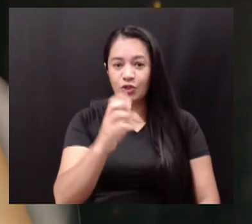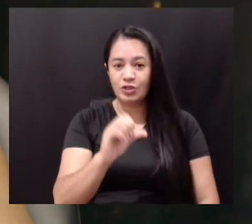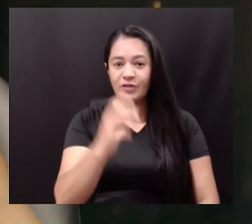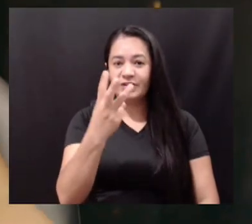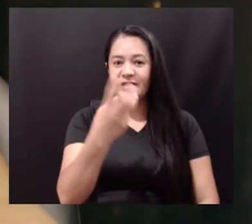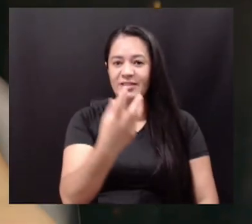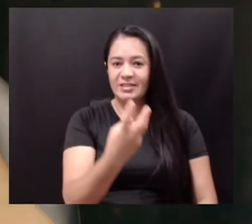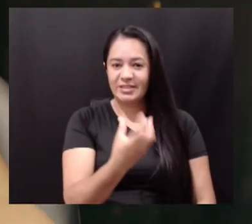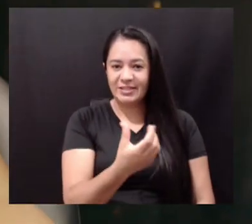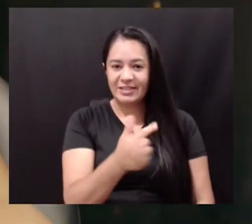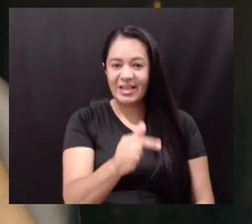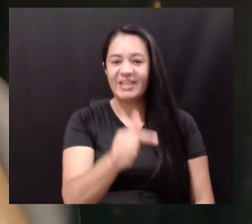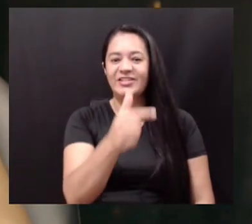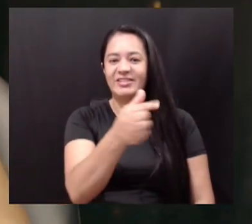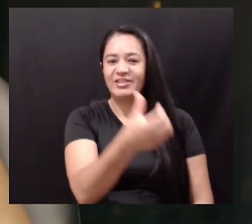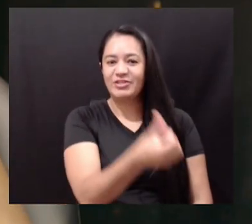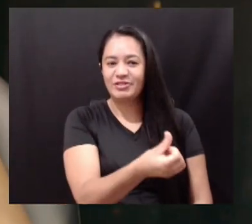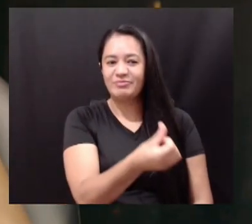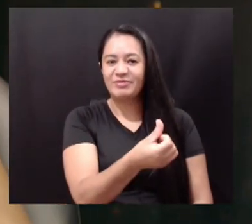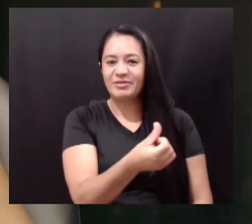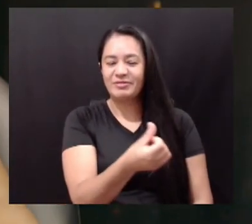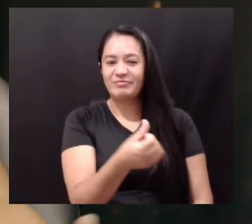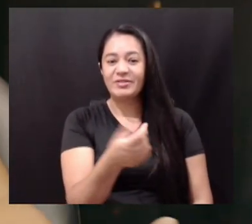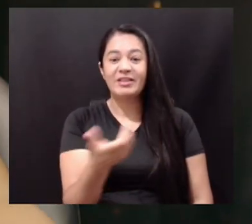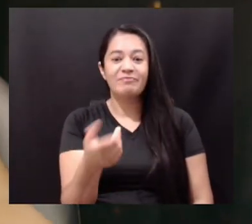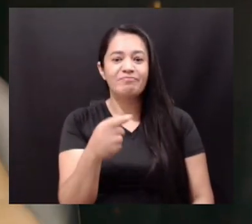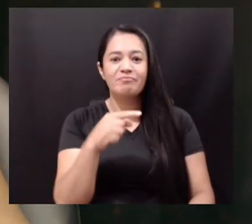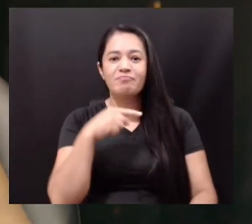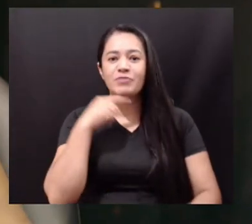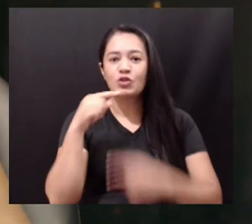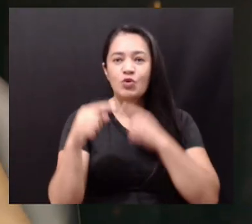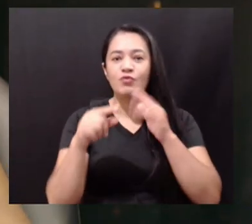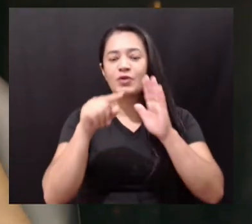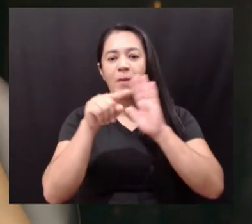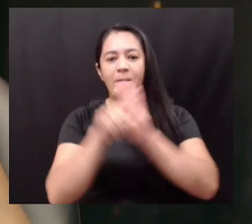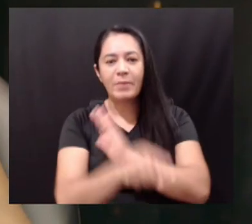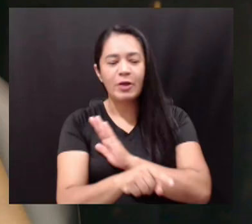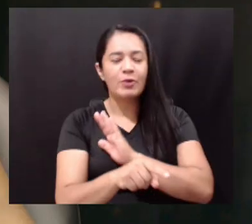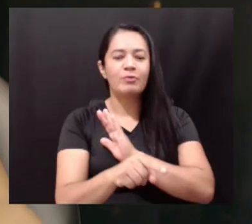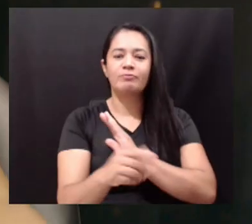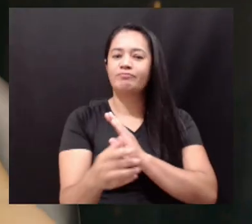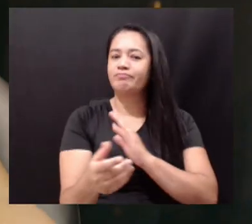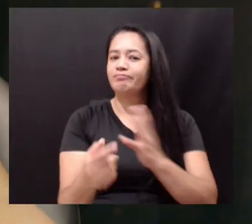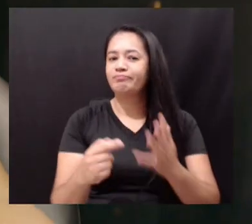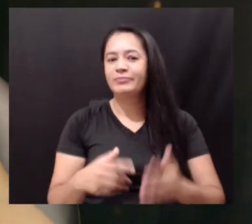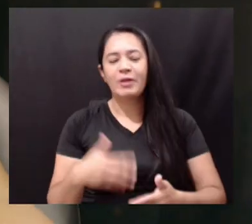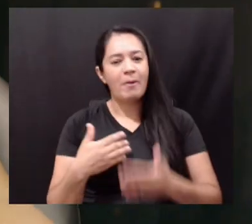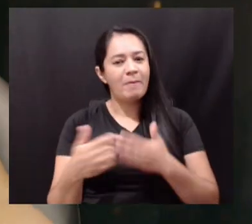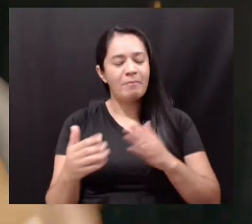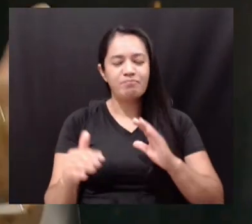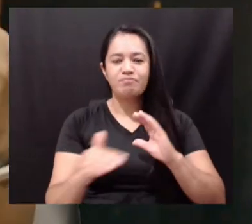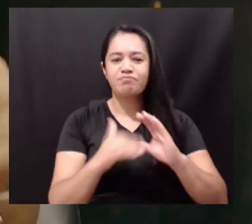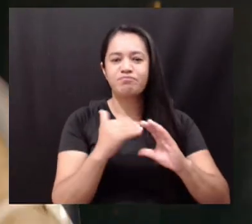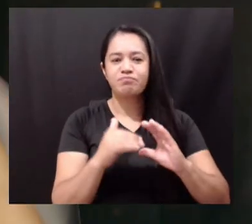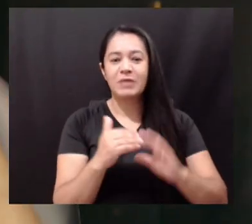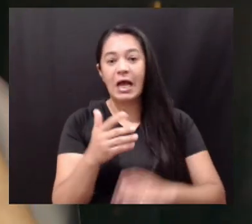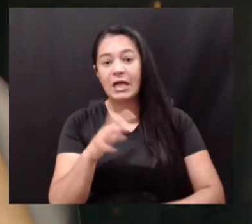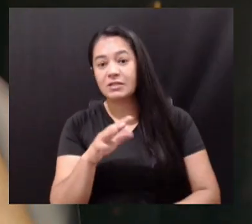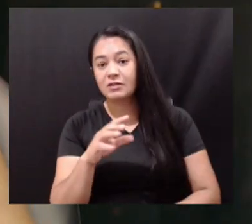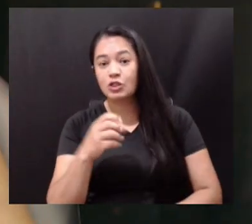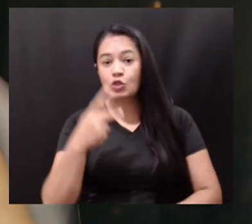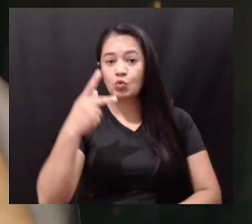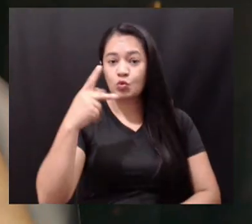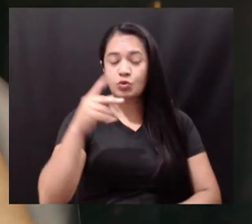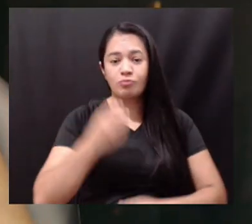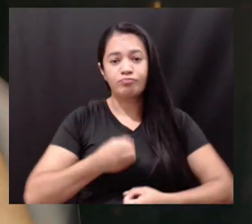19978293776, para deixar aí a sua pergunta, o seu questionamento, a sua dúvida, de repente o seu depoimento. Enquanto você manda as